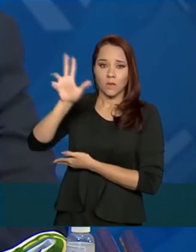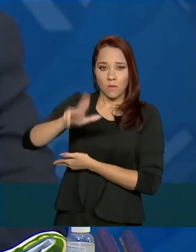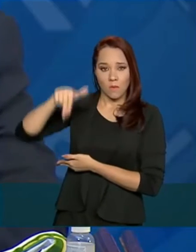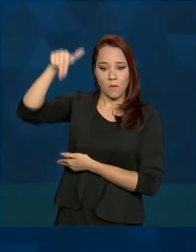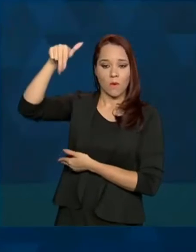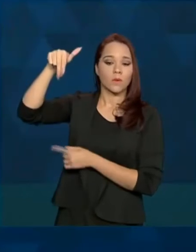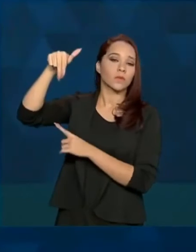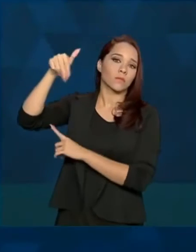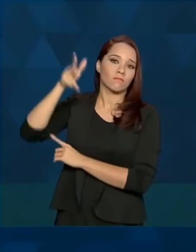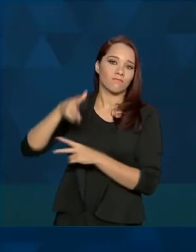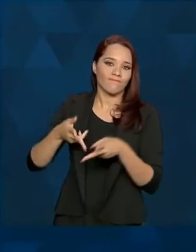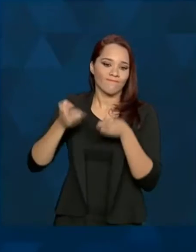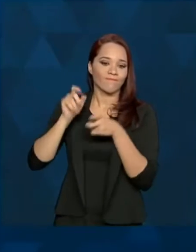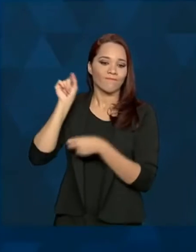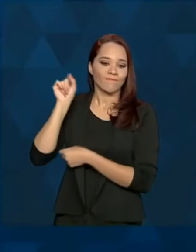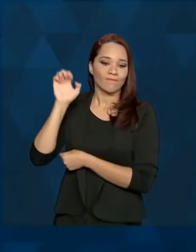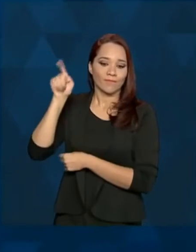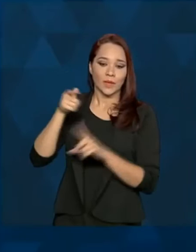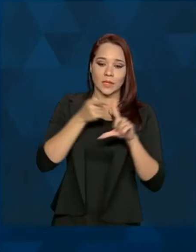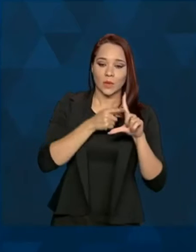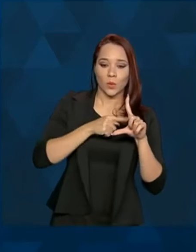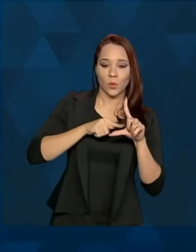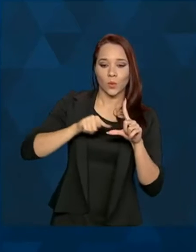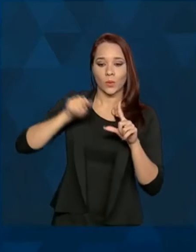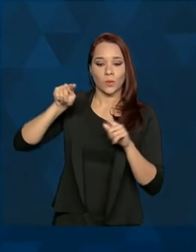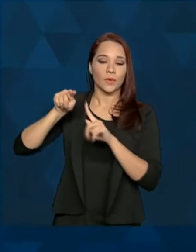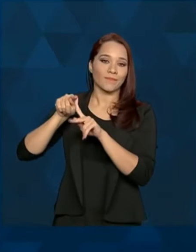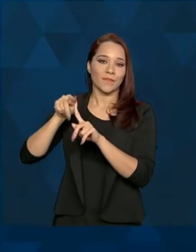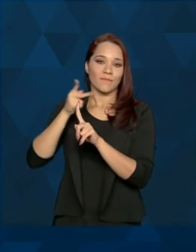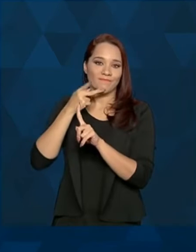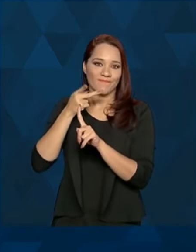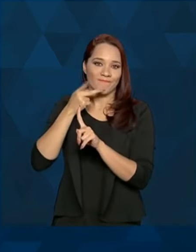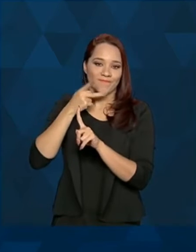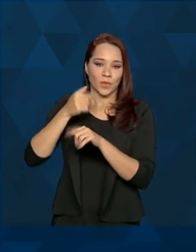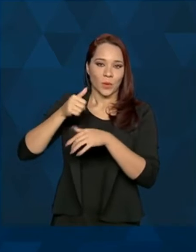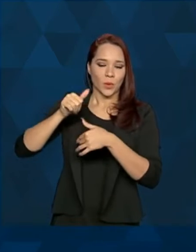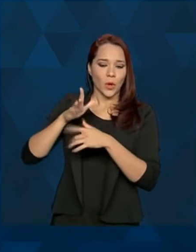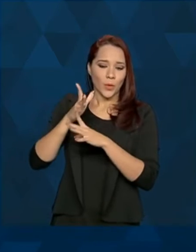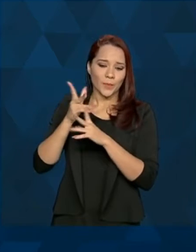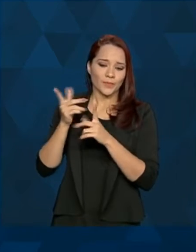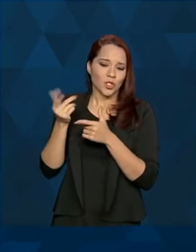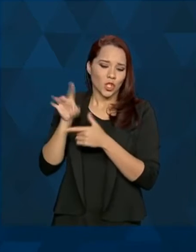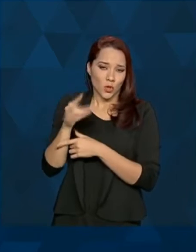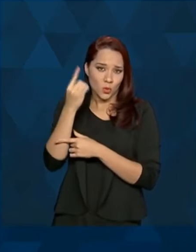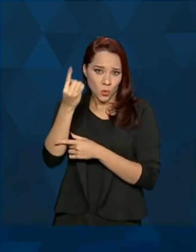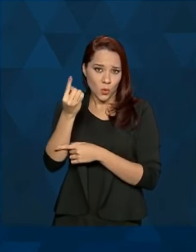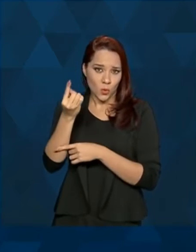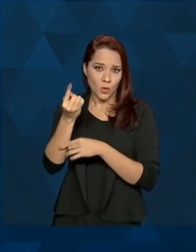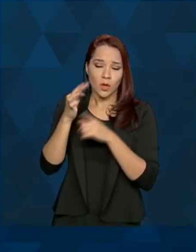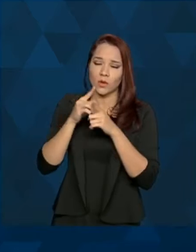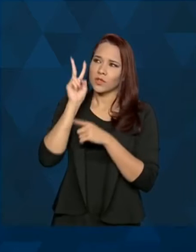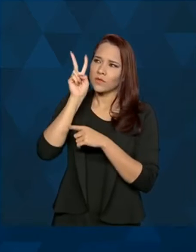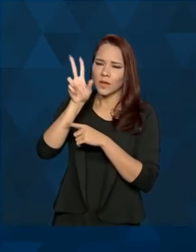norte, você vê que claramente essa tendência que nós estávamos vendo no macro, quando a gente olha para a